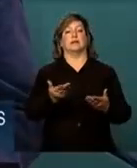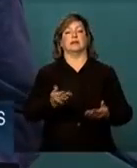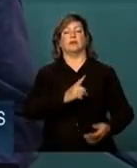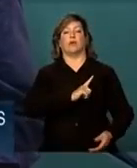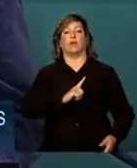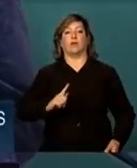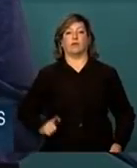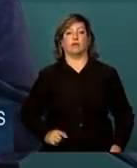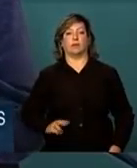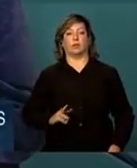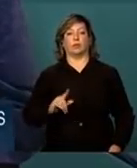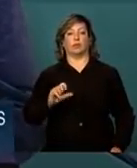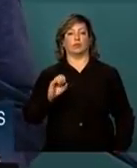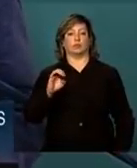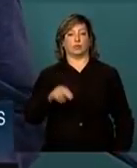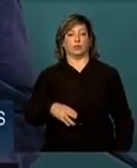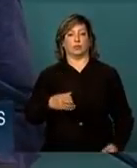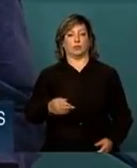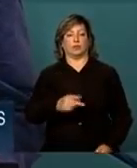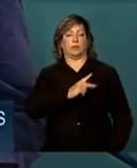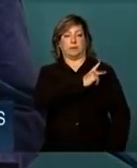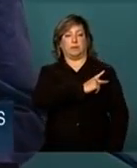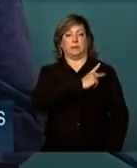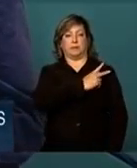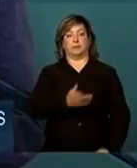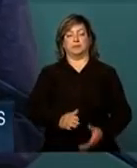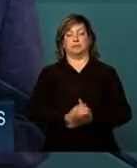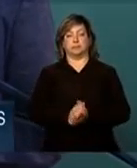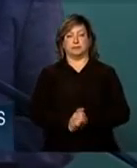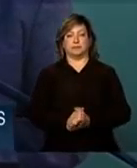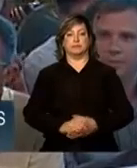governador Wilson Martins, governador do estado do Piauí,